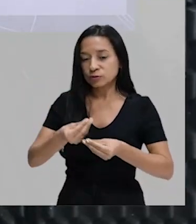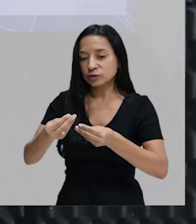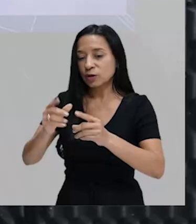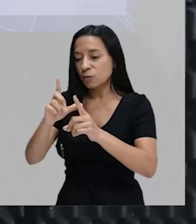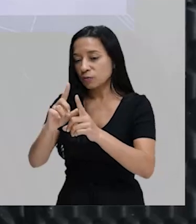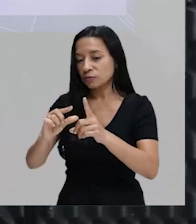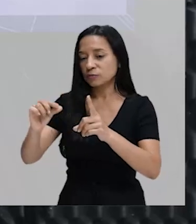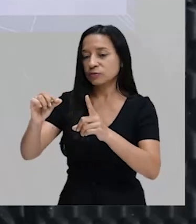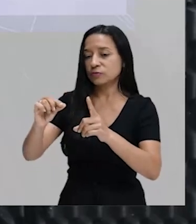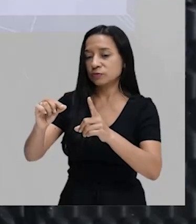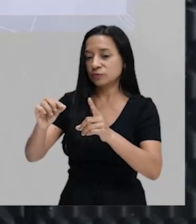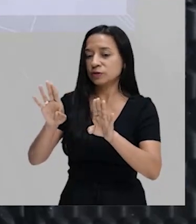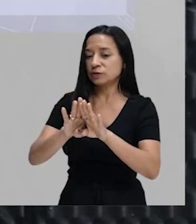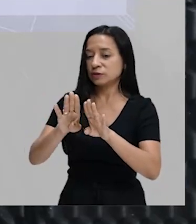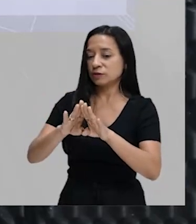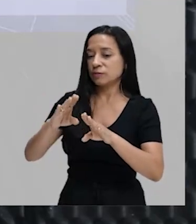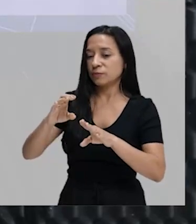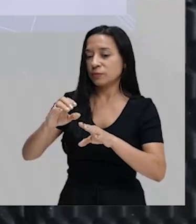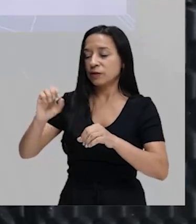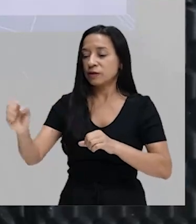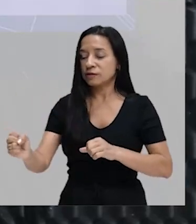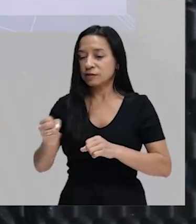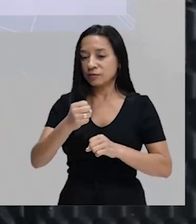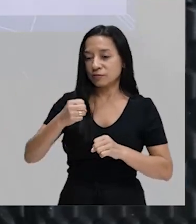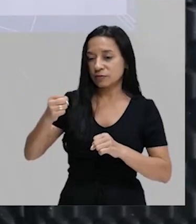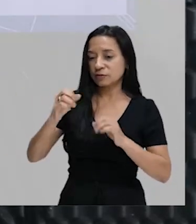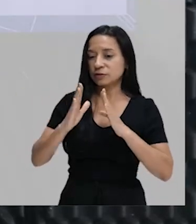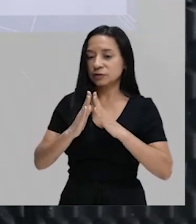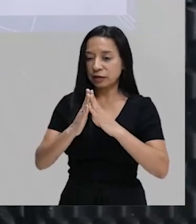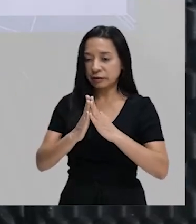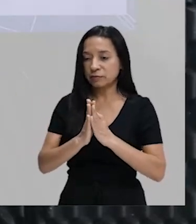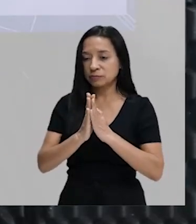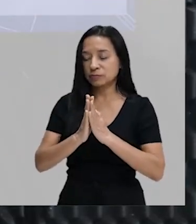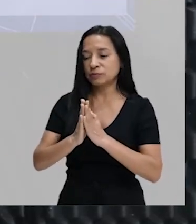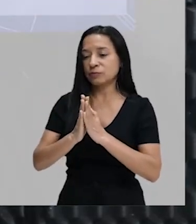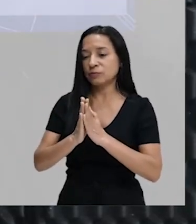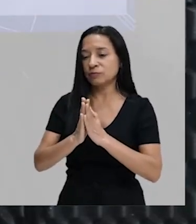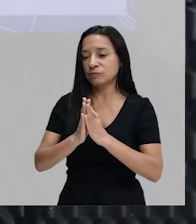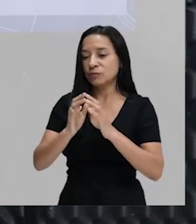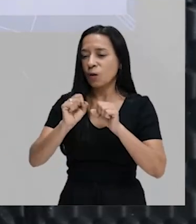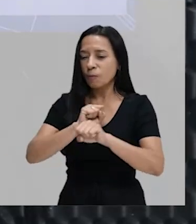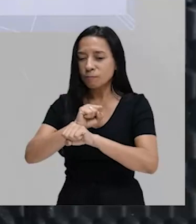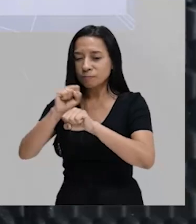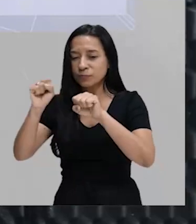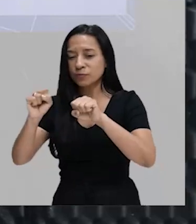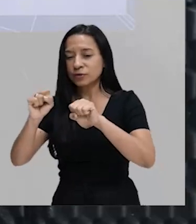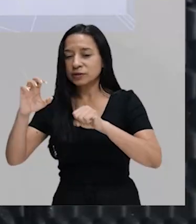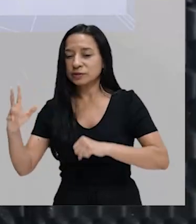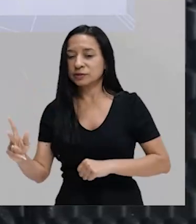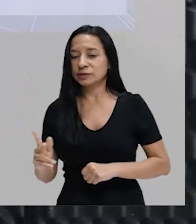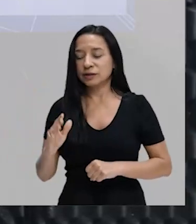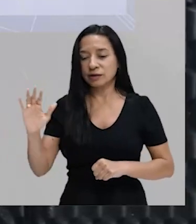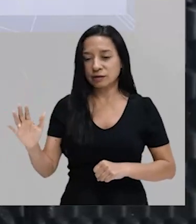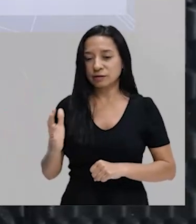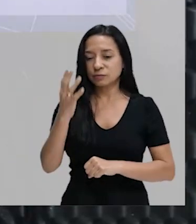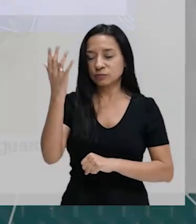e cerveja e rezam para ela por grandes ocasiões